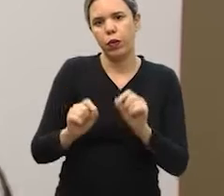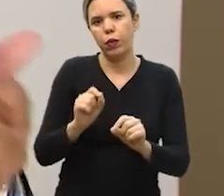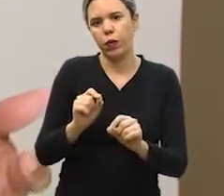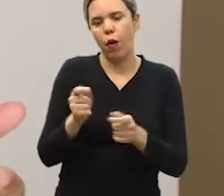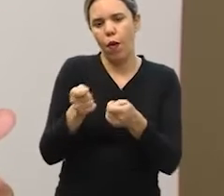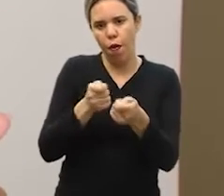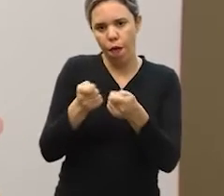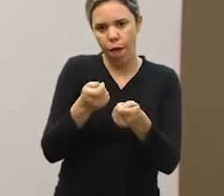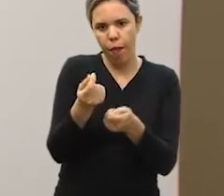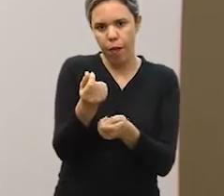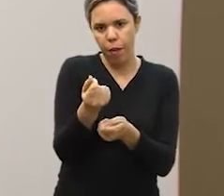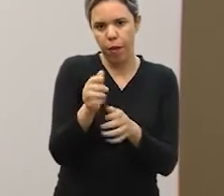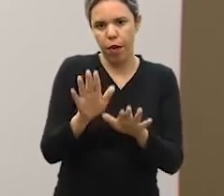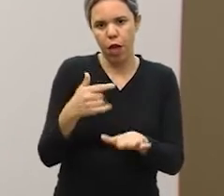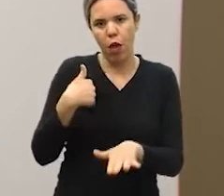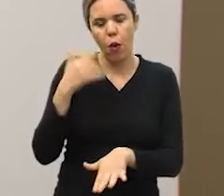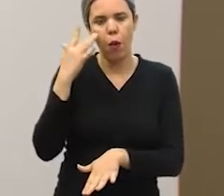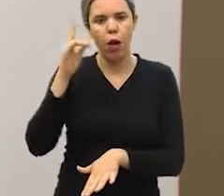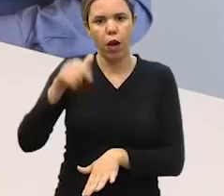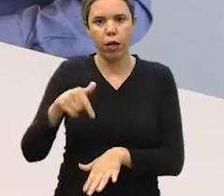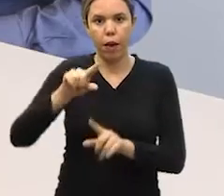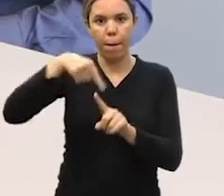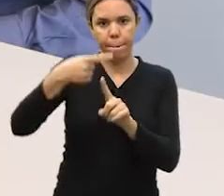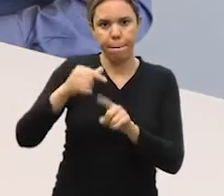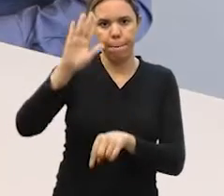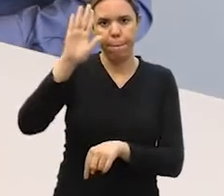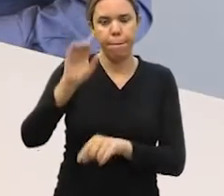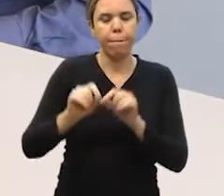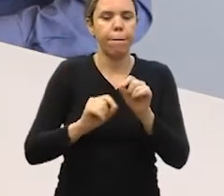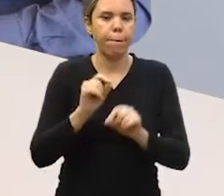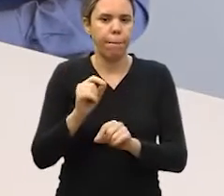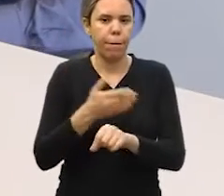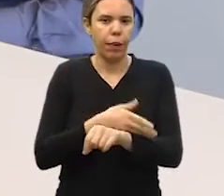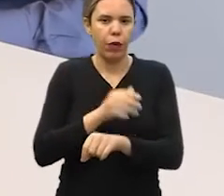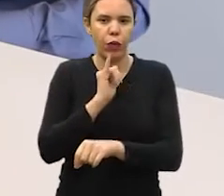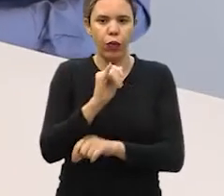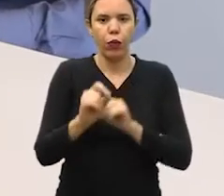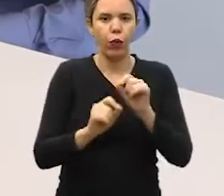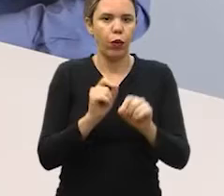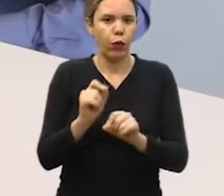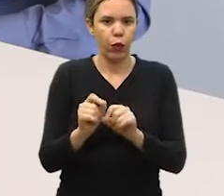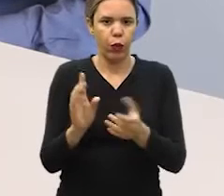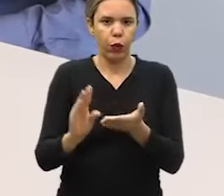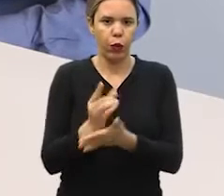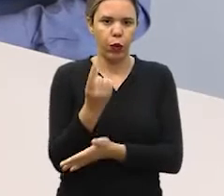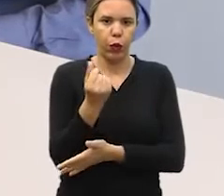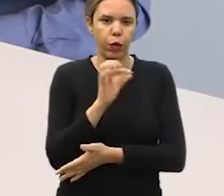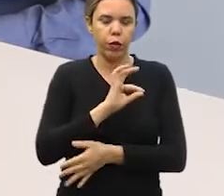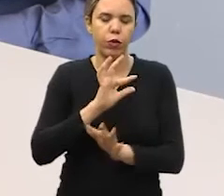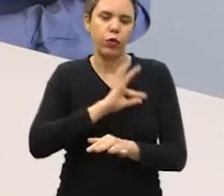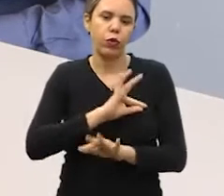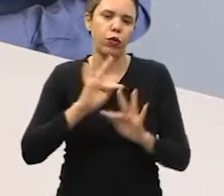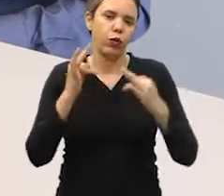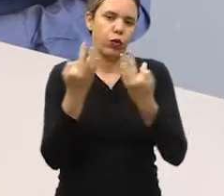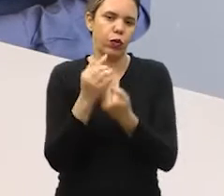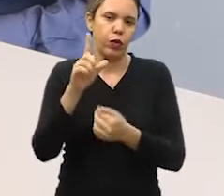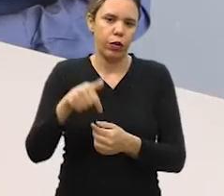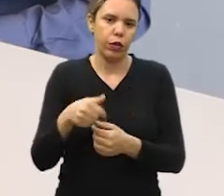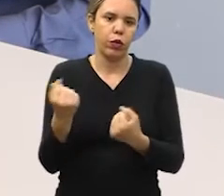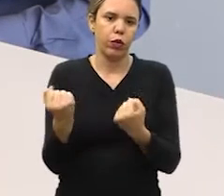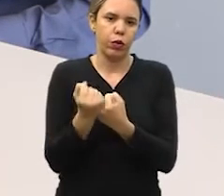como um controle financeiro, mas eu considero mais do que isso. Eu costumo falar que o orçamento familiar ela é uma